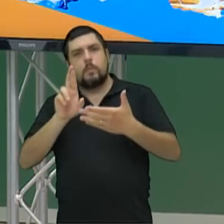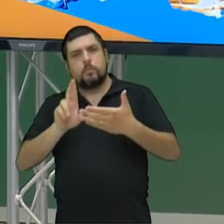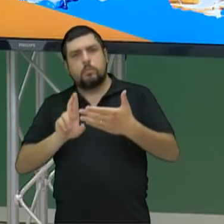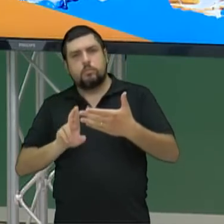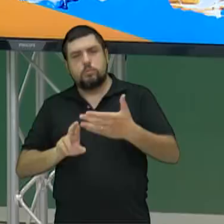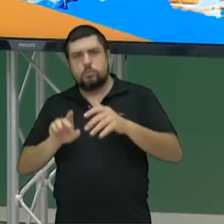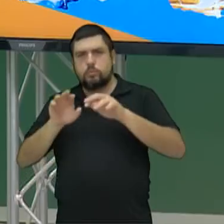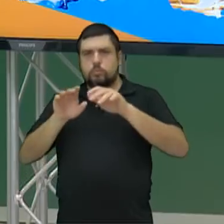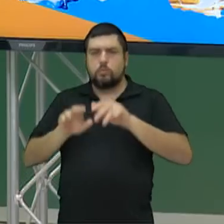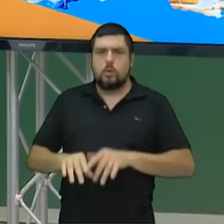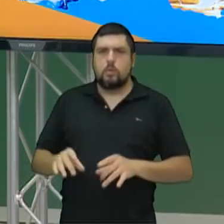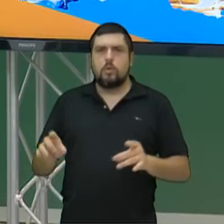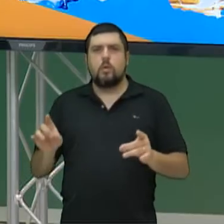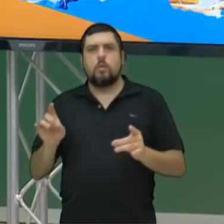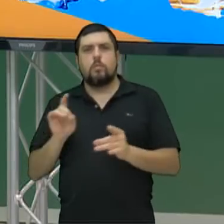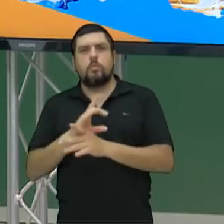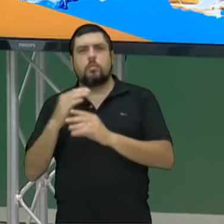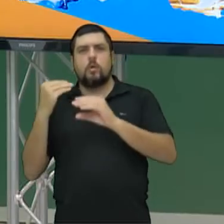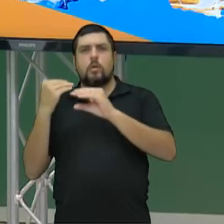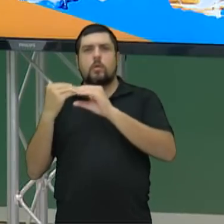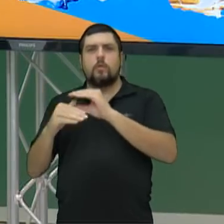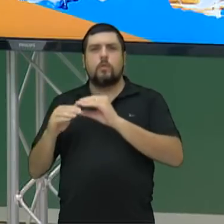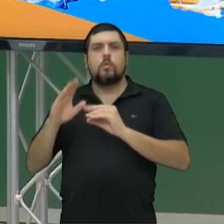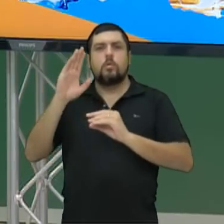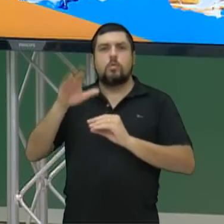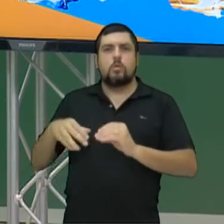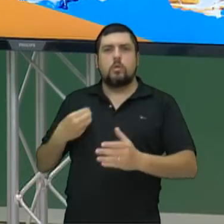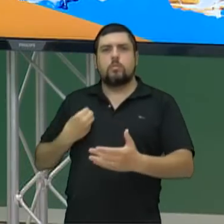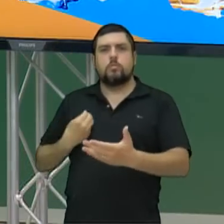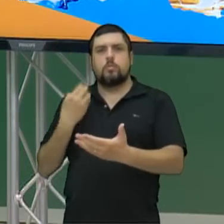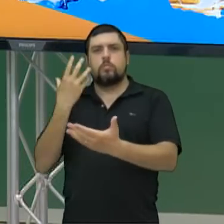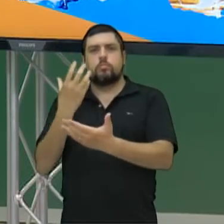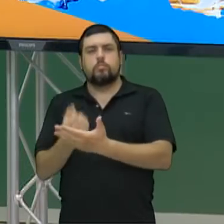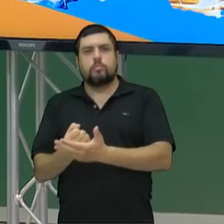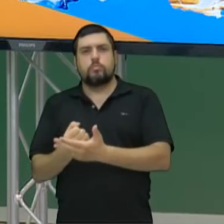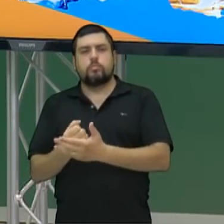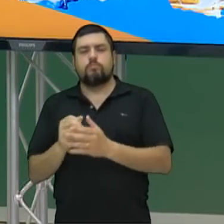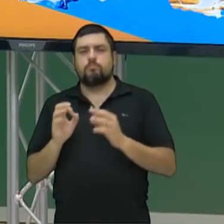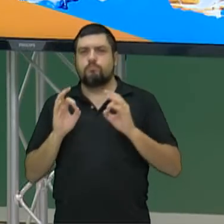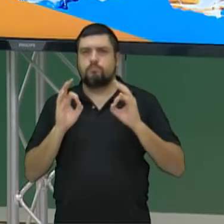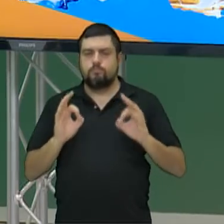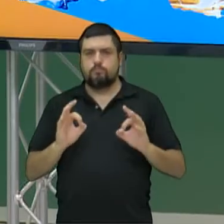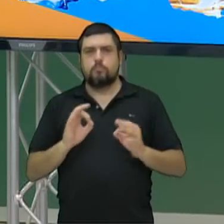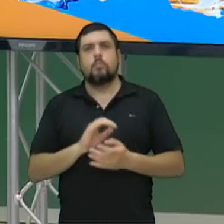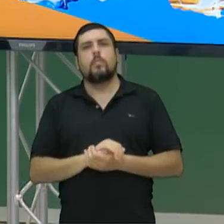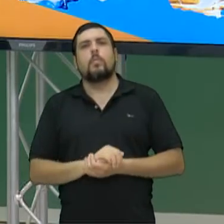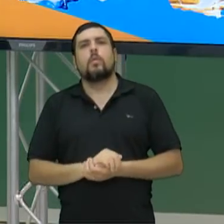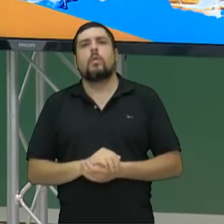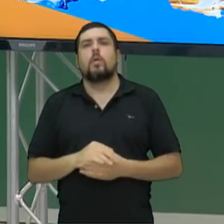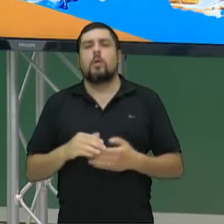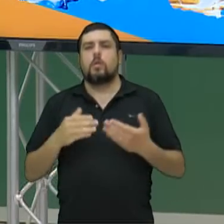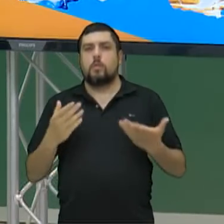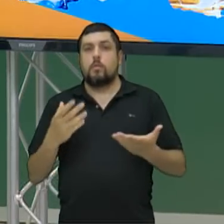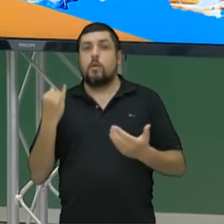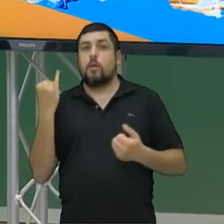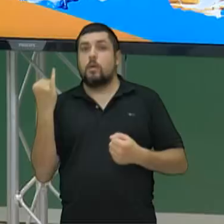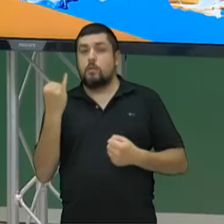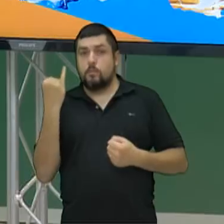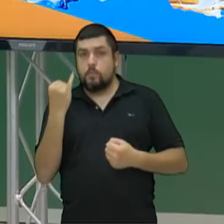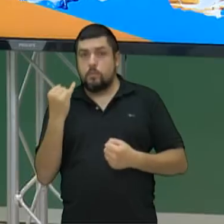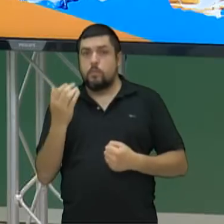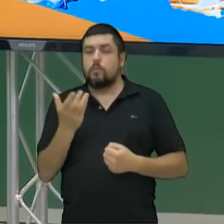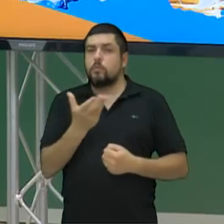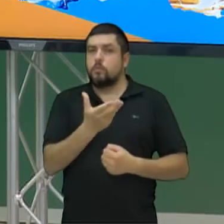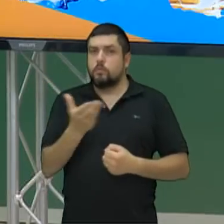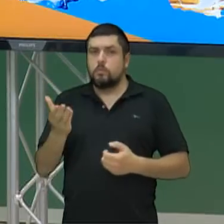envie, certo? E pronto, a sua presença ali está garantida, certo? É muito importante que vocês façam todas as